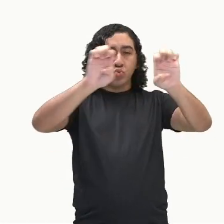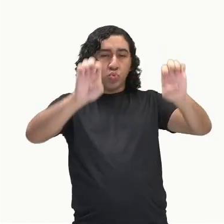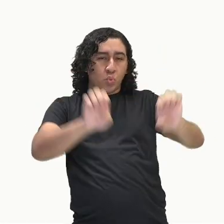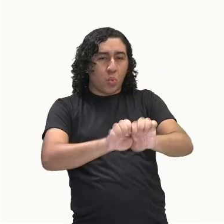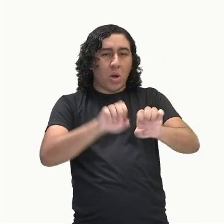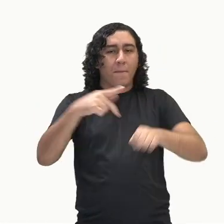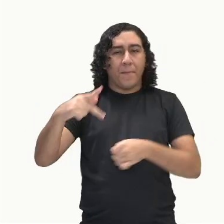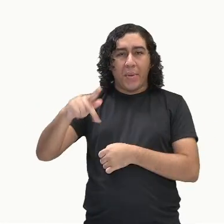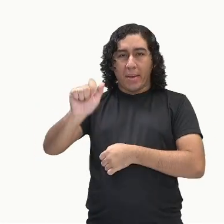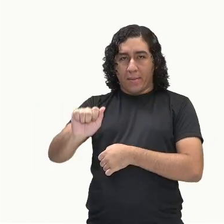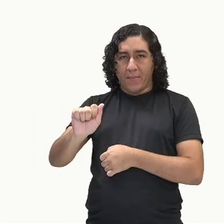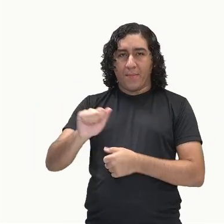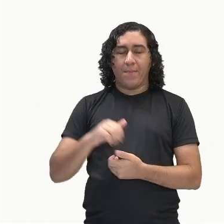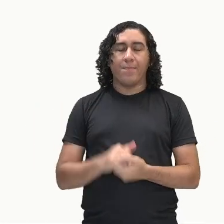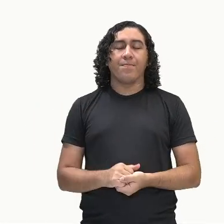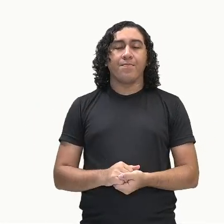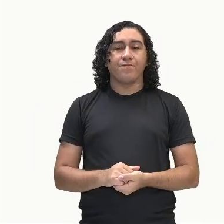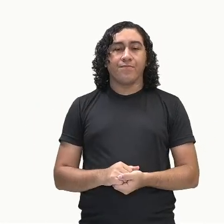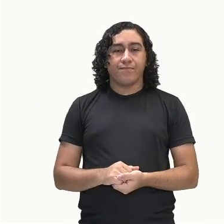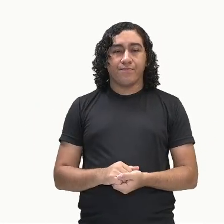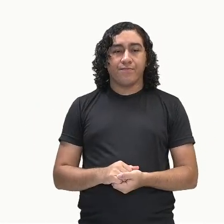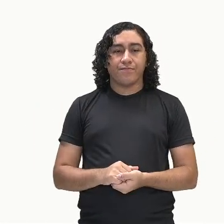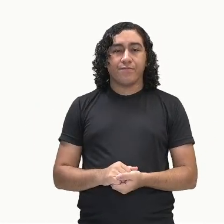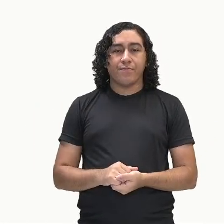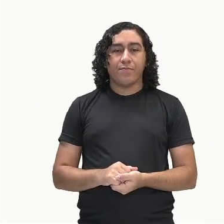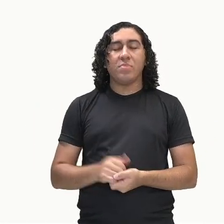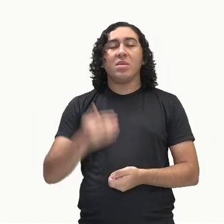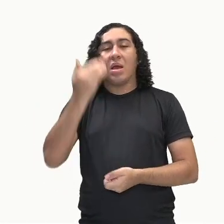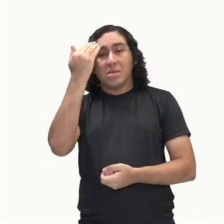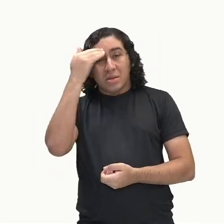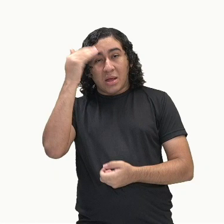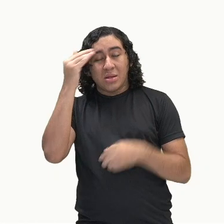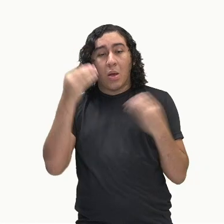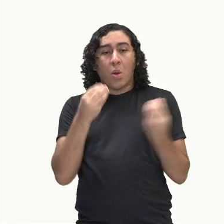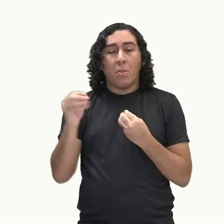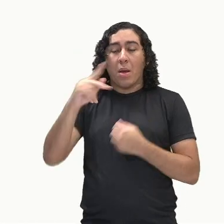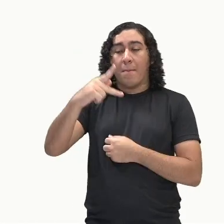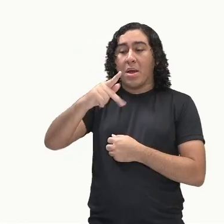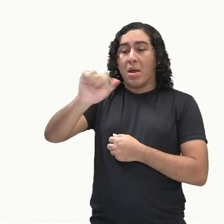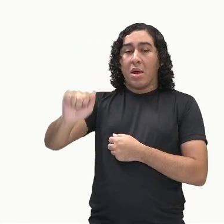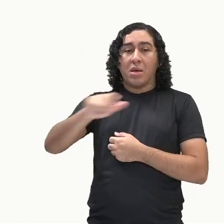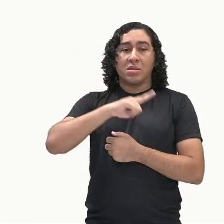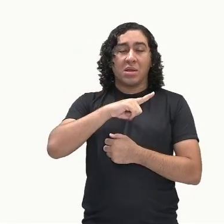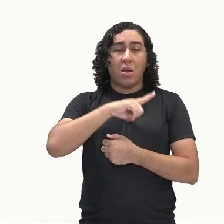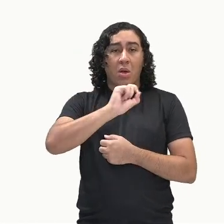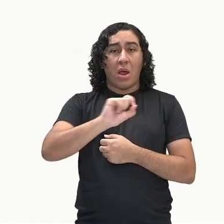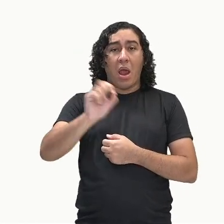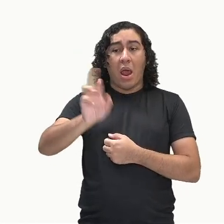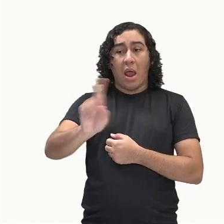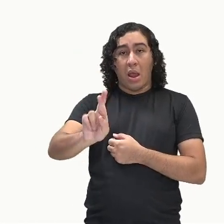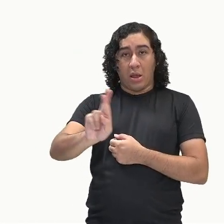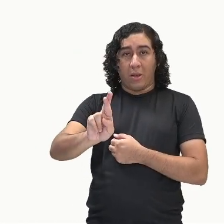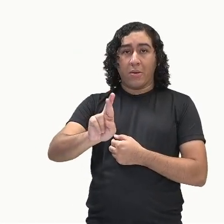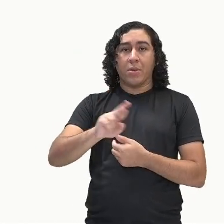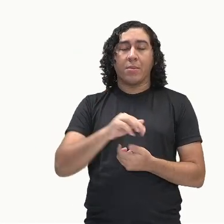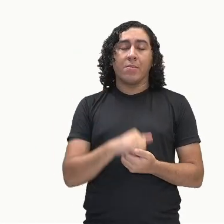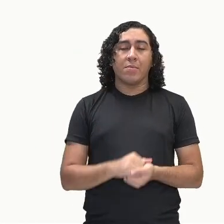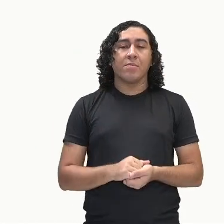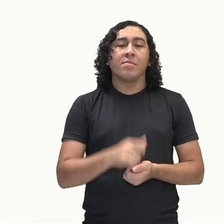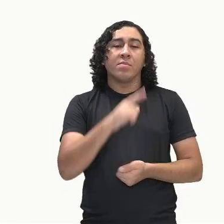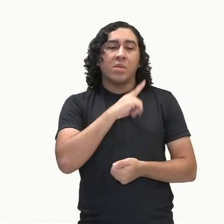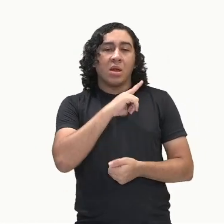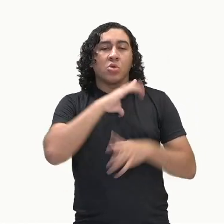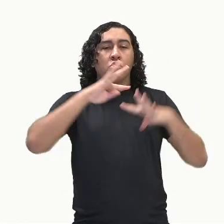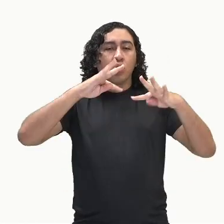PA. Então, considere a seguinte progressão aritmética de razão R. Então, nós temos aqui todos